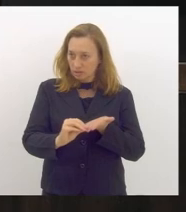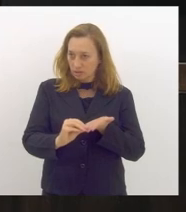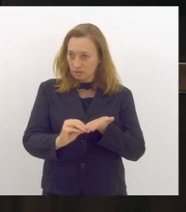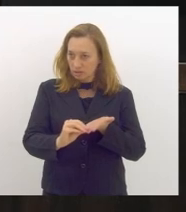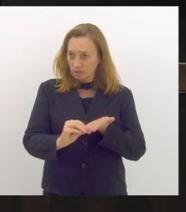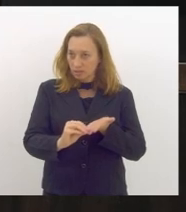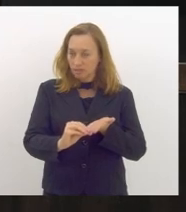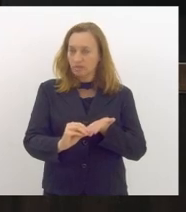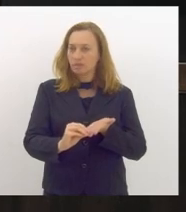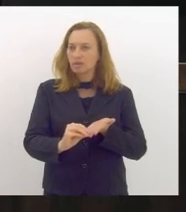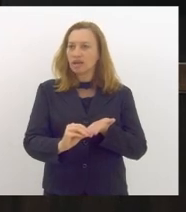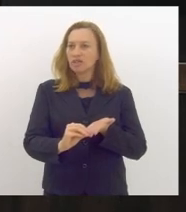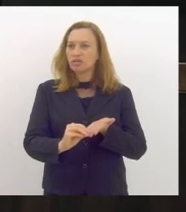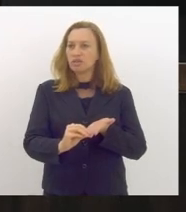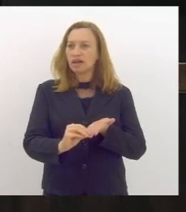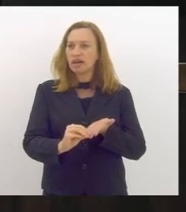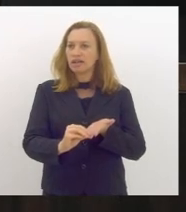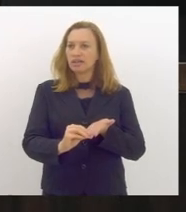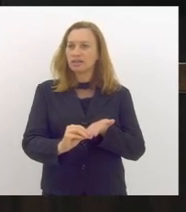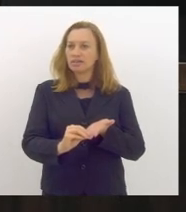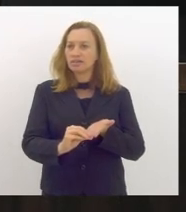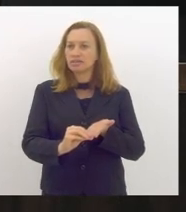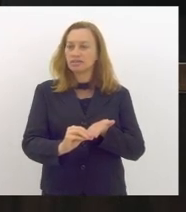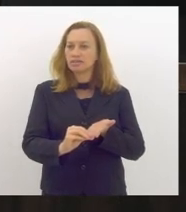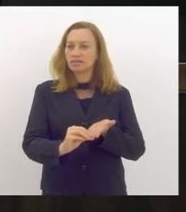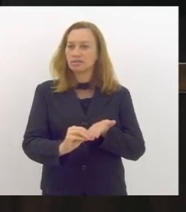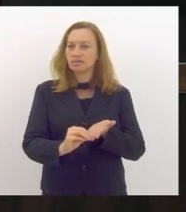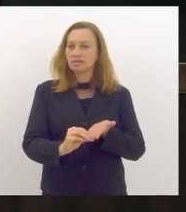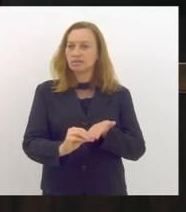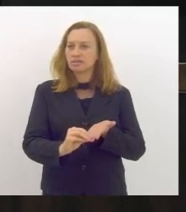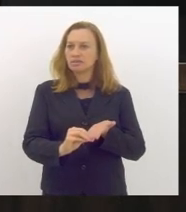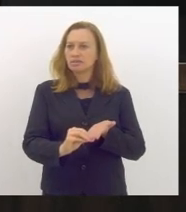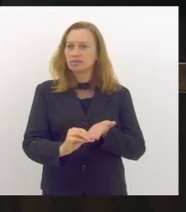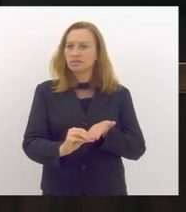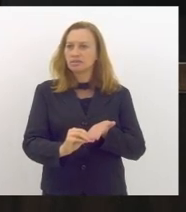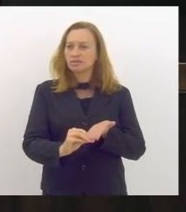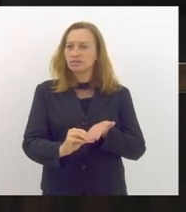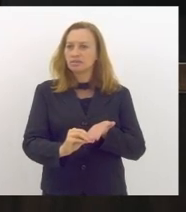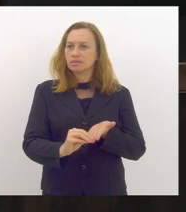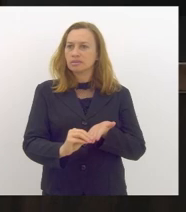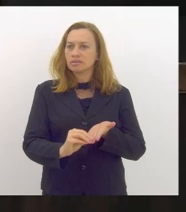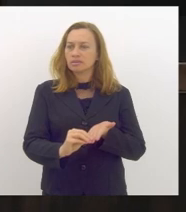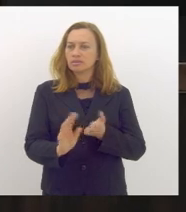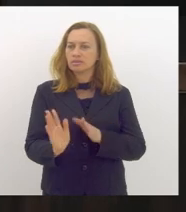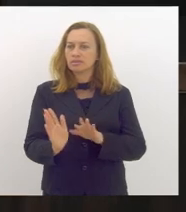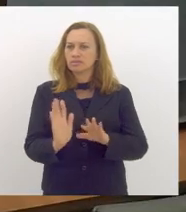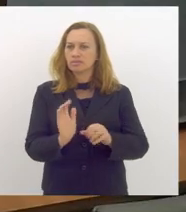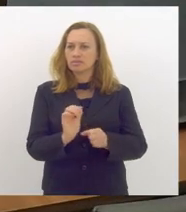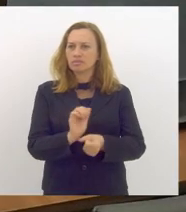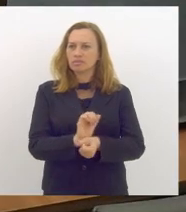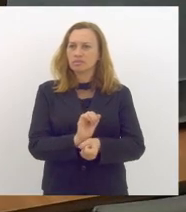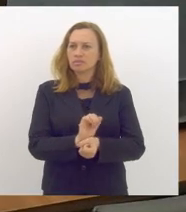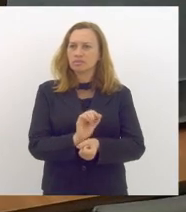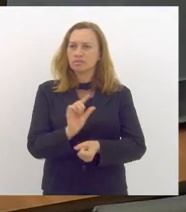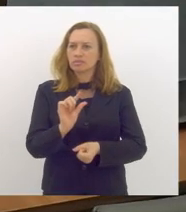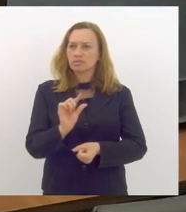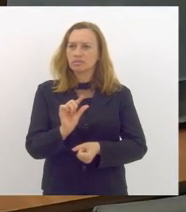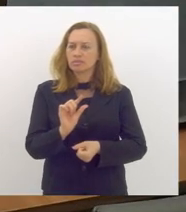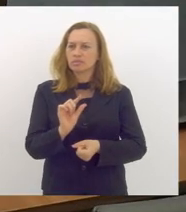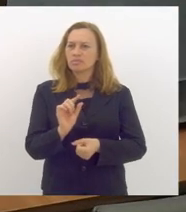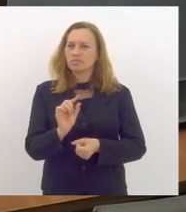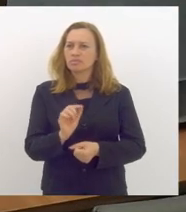uso da palavra e no E aí